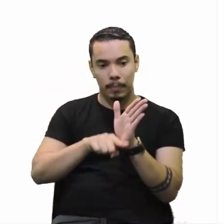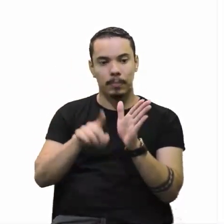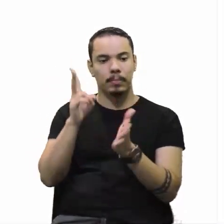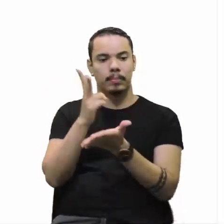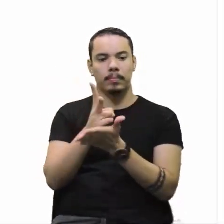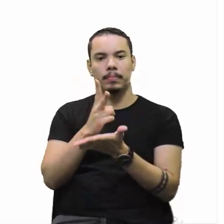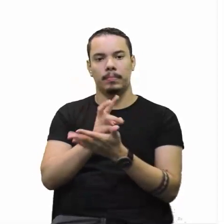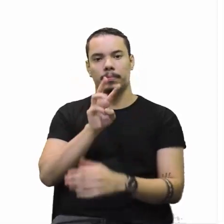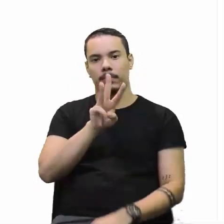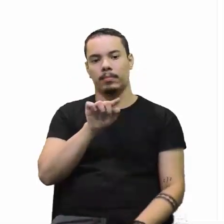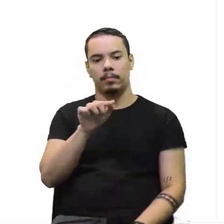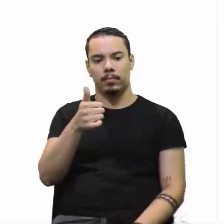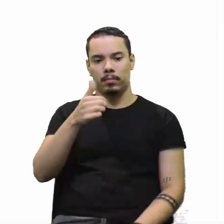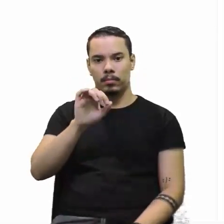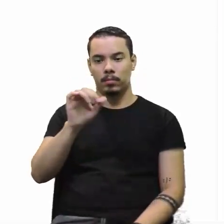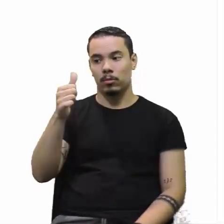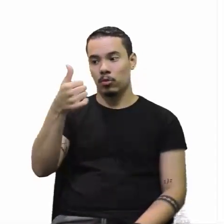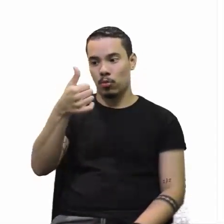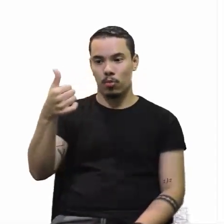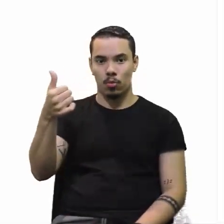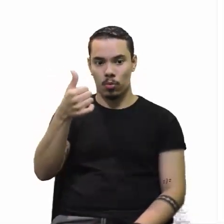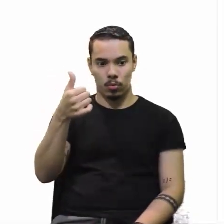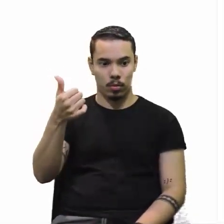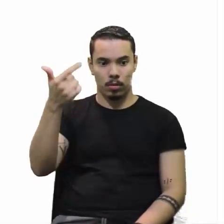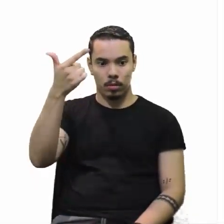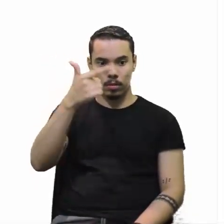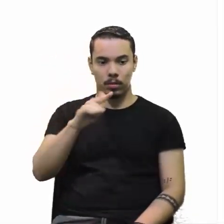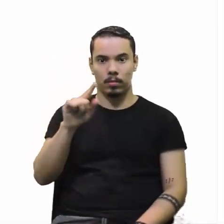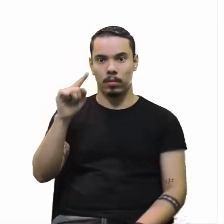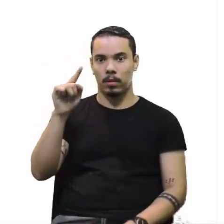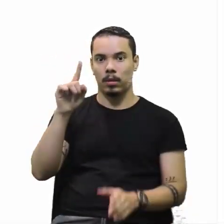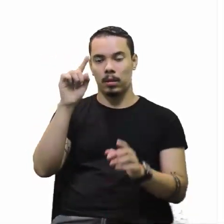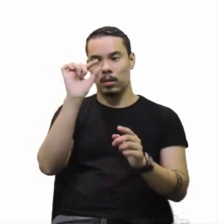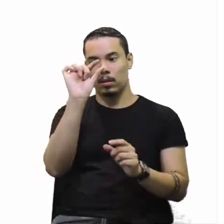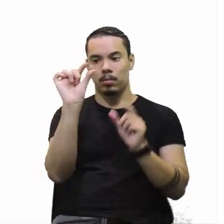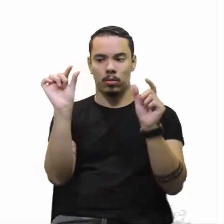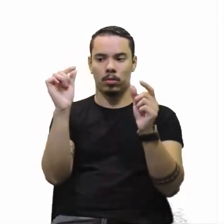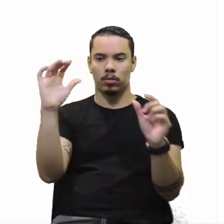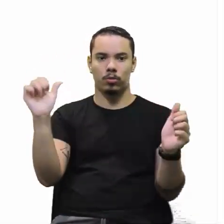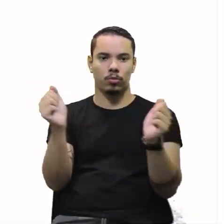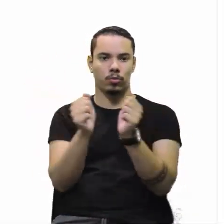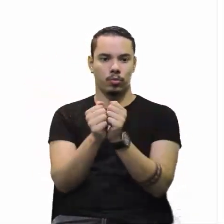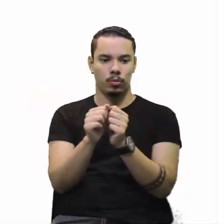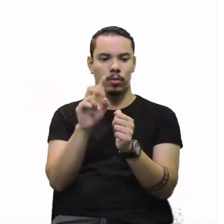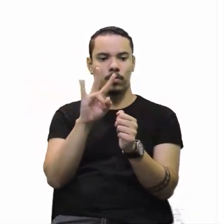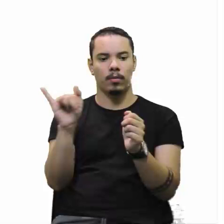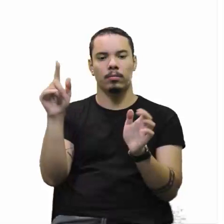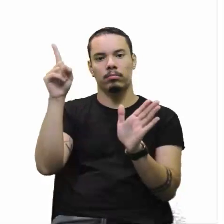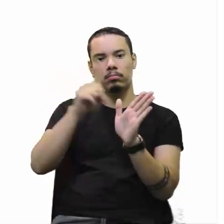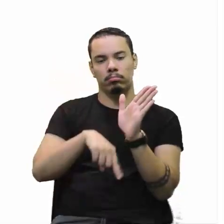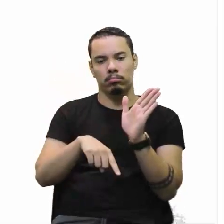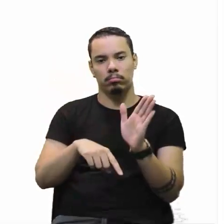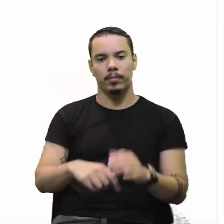11. Porque repete a base, subtrai os expoentes. Passa o menos 3 somando, né?